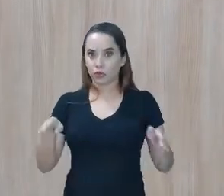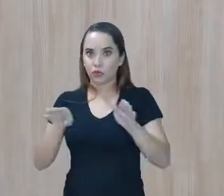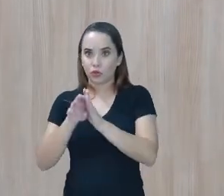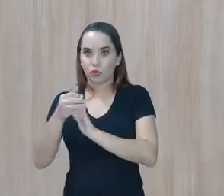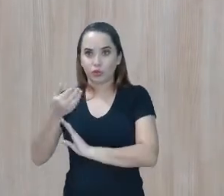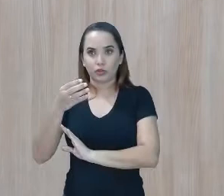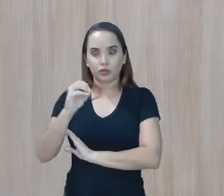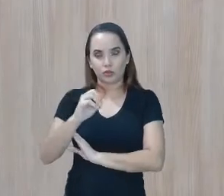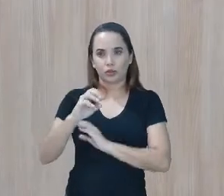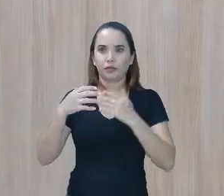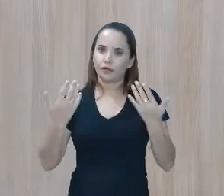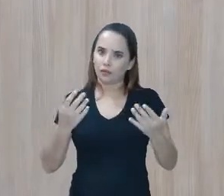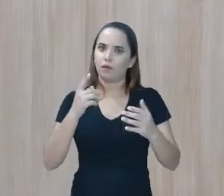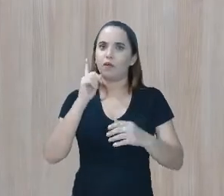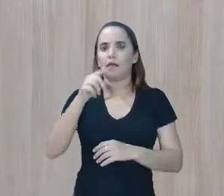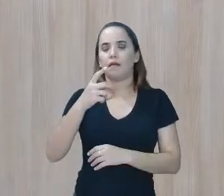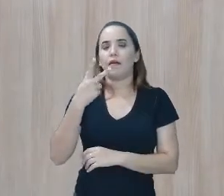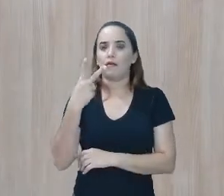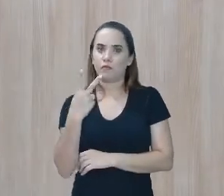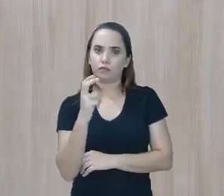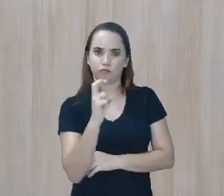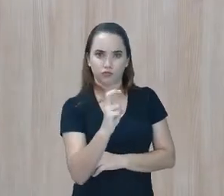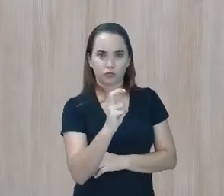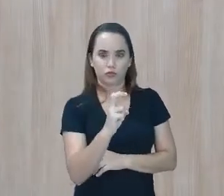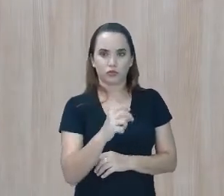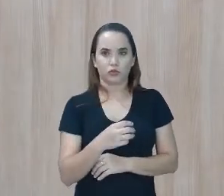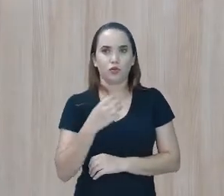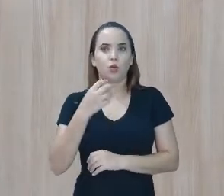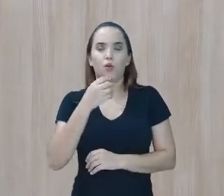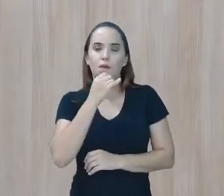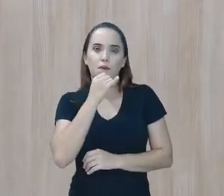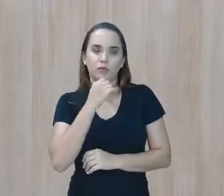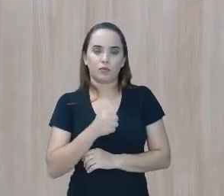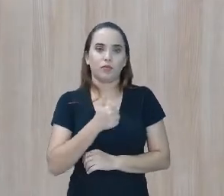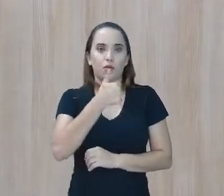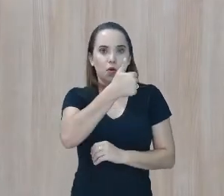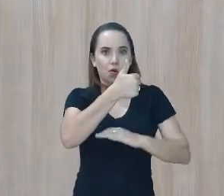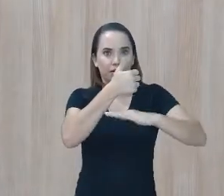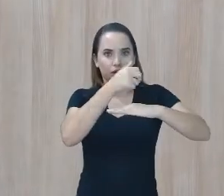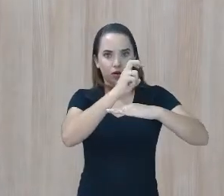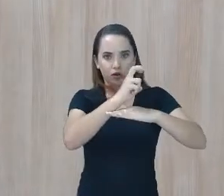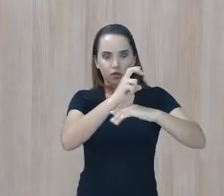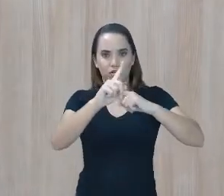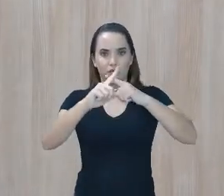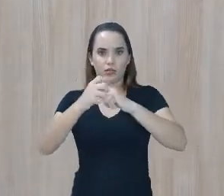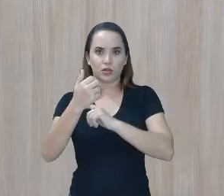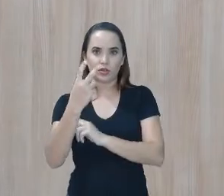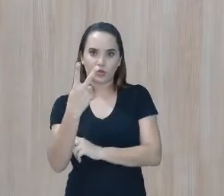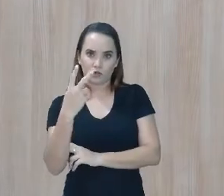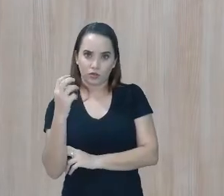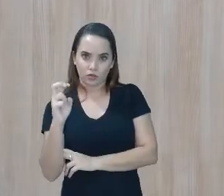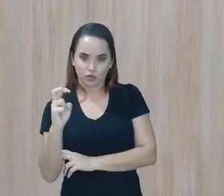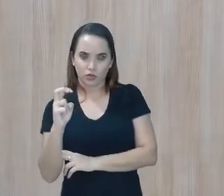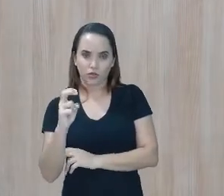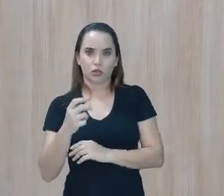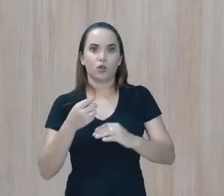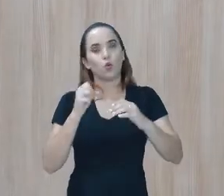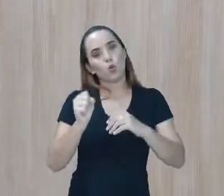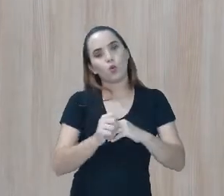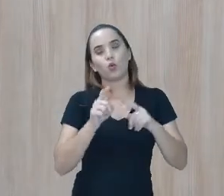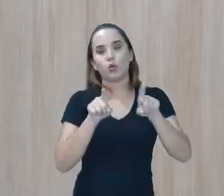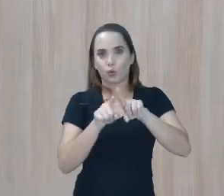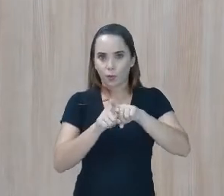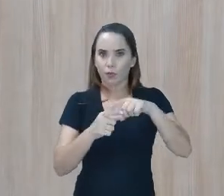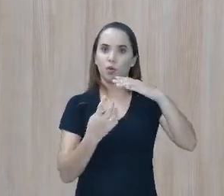aqui seria o 25. Então, se eu multiplico 15 por 25 e 4 por 25, eu vou ter